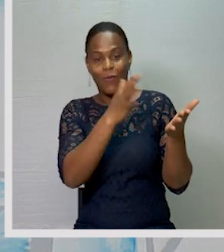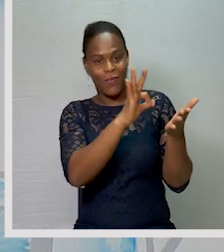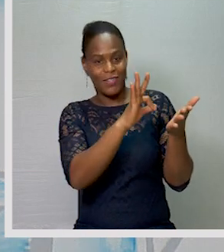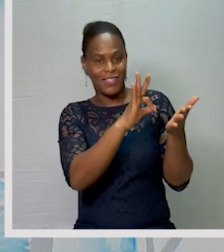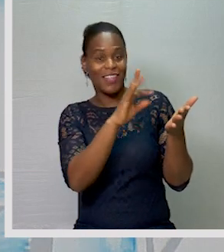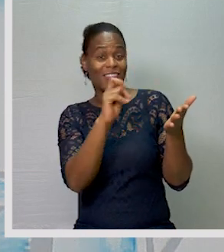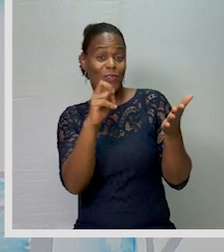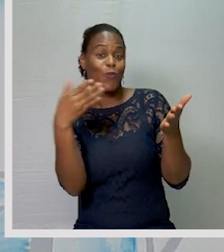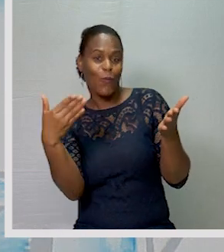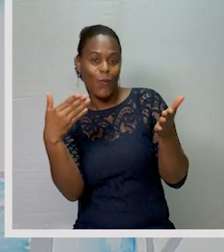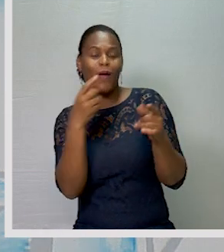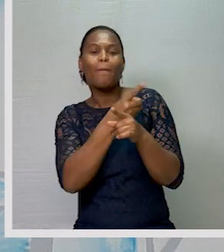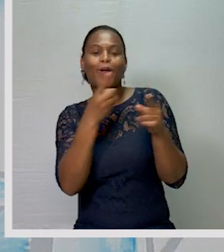número